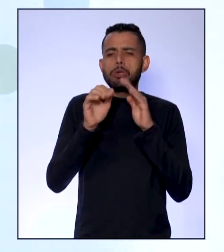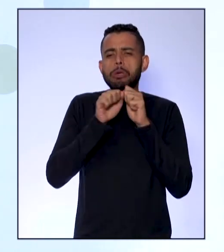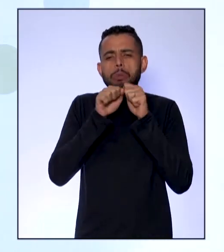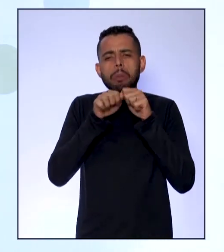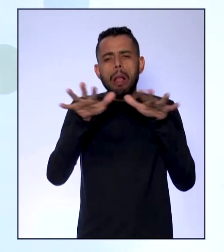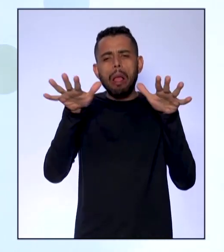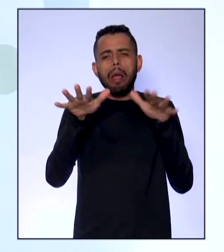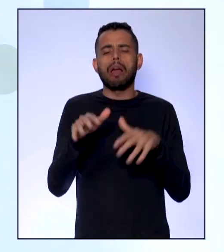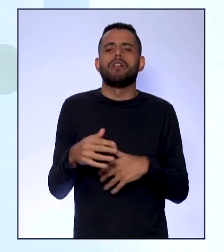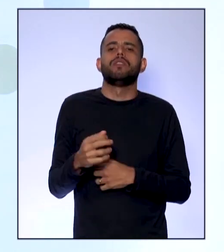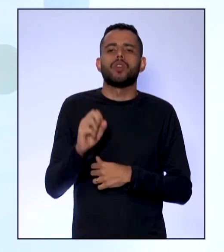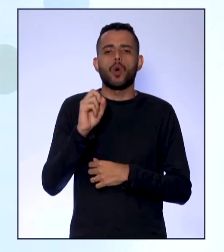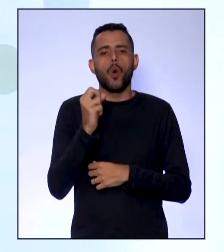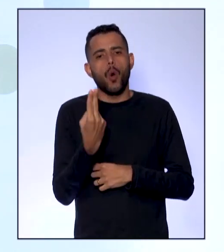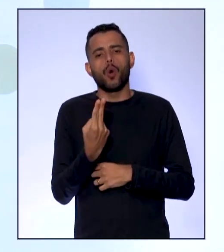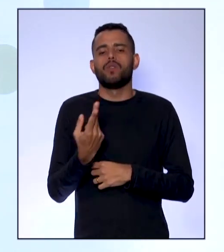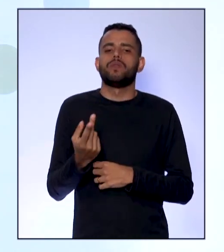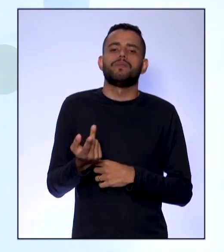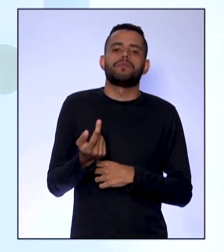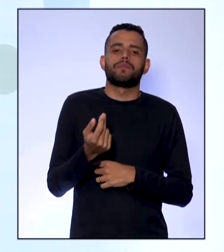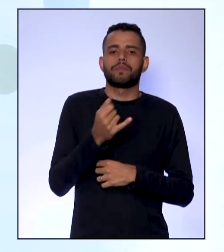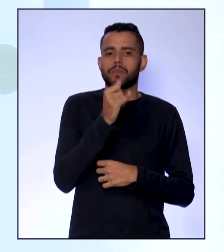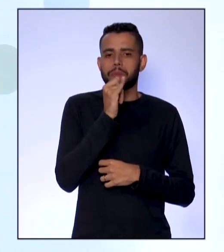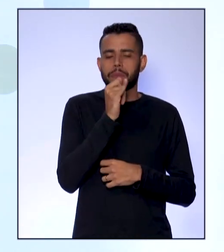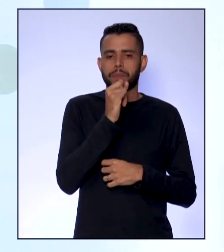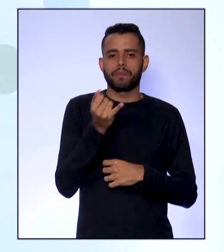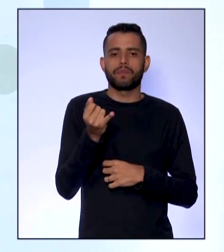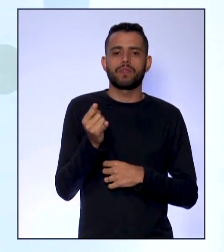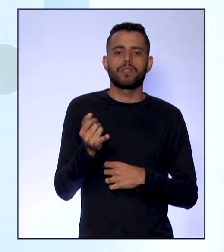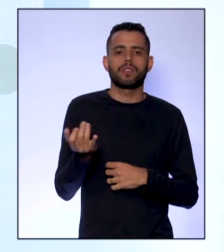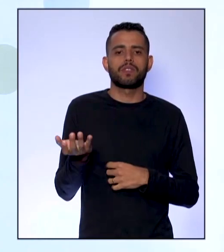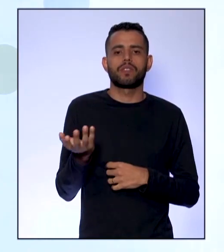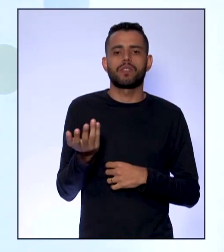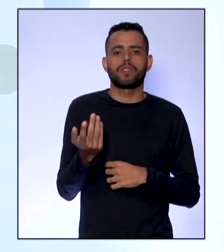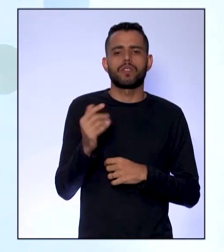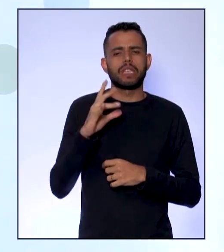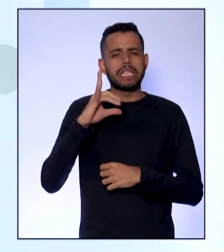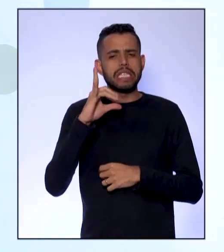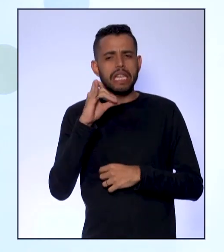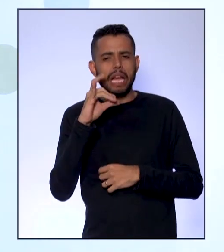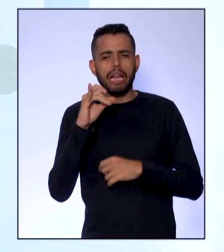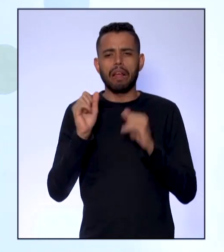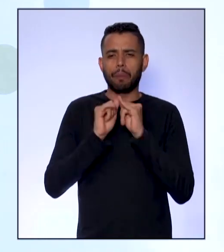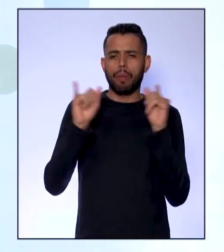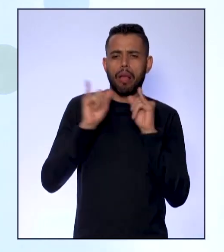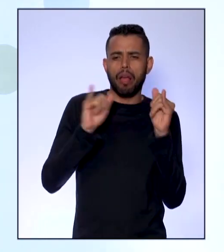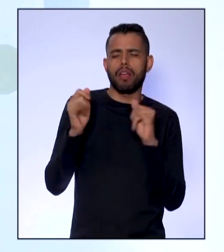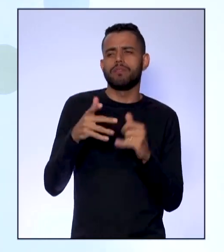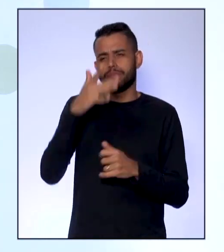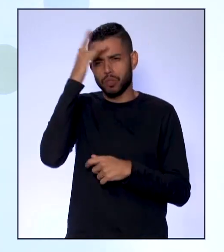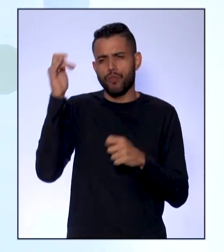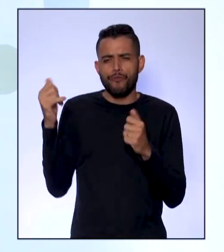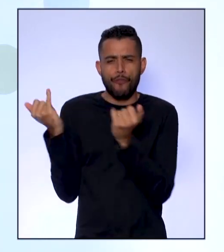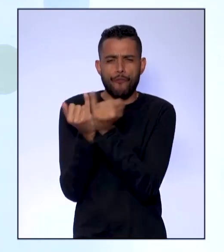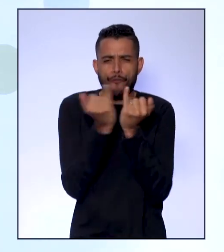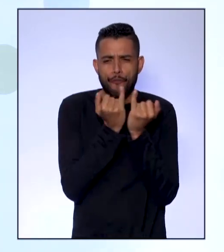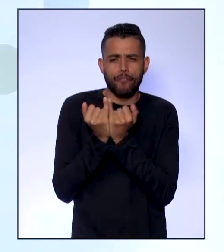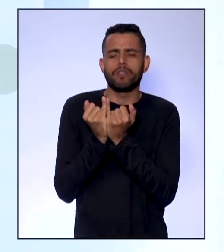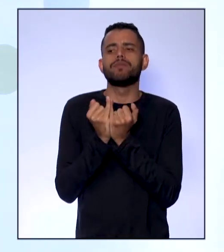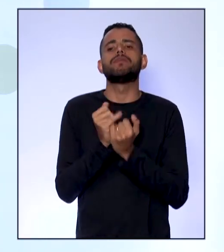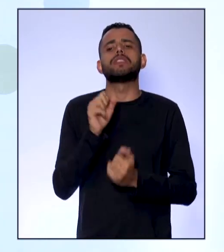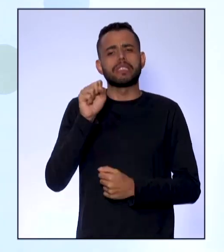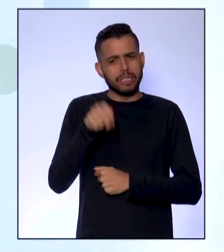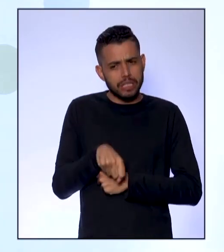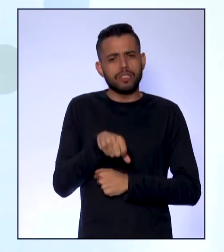ou espalhou alguma coisa sobre você no Instagram, saiu boato, tá saindo por aí, você tem